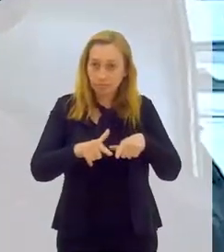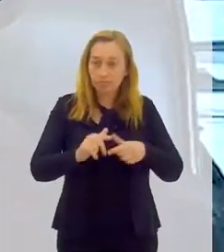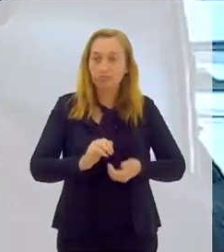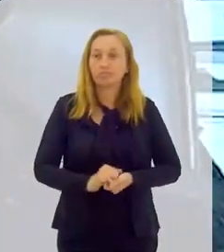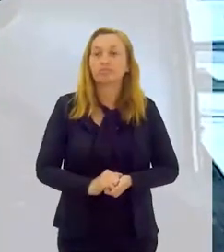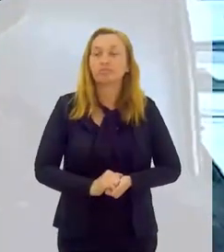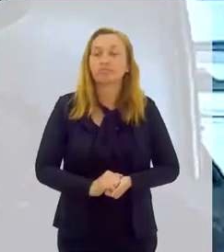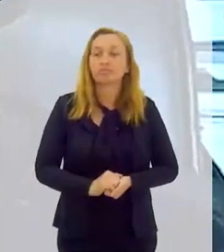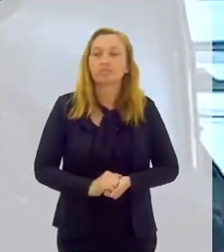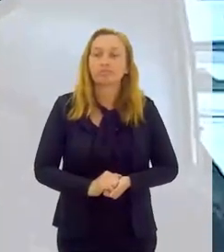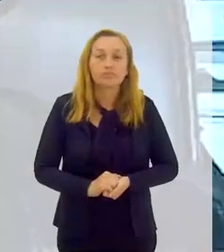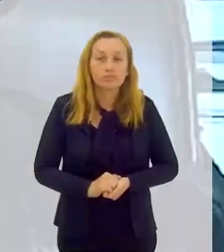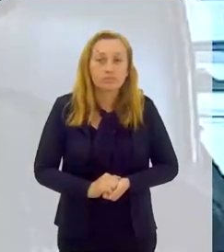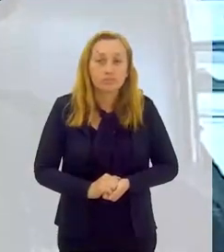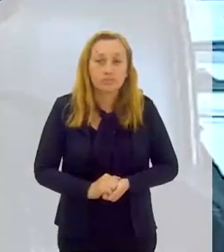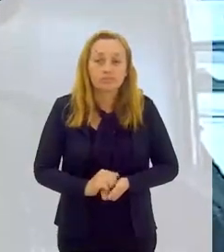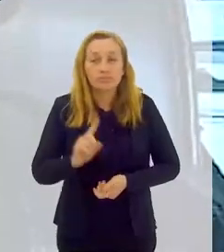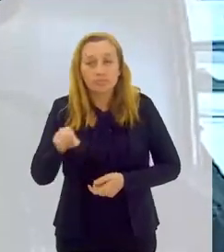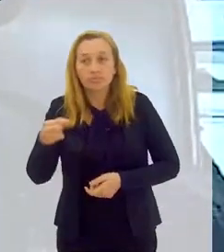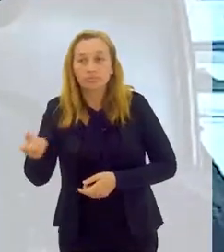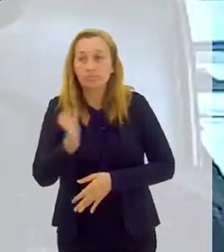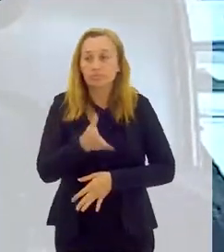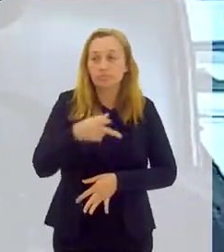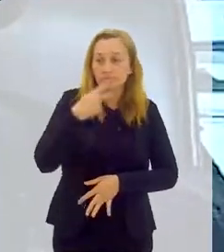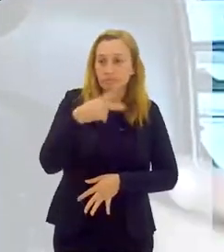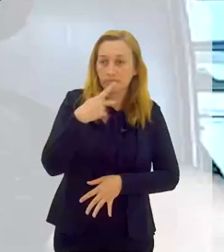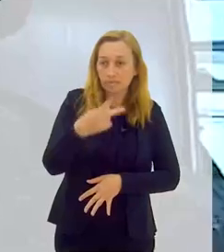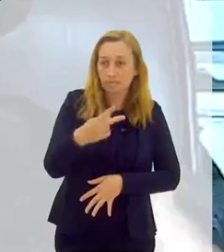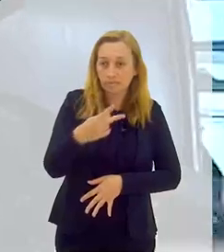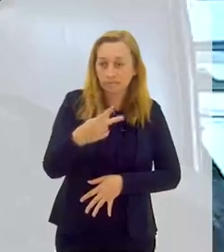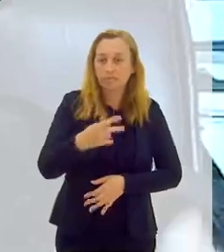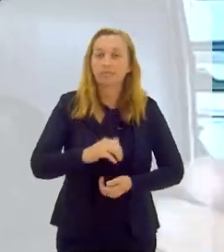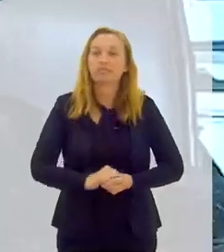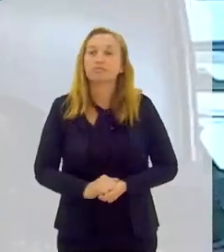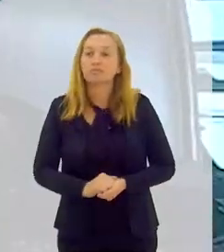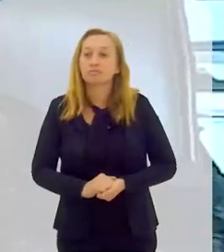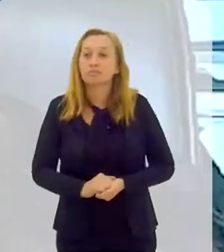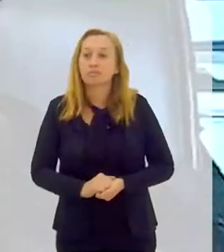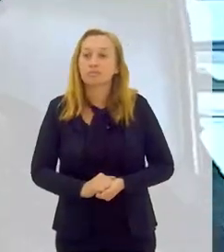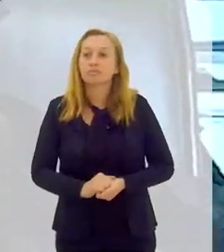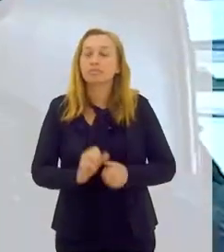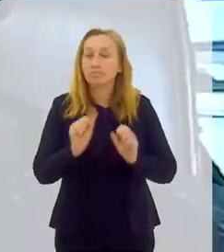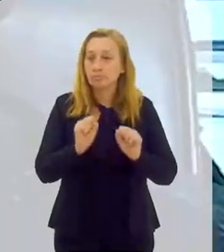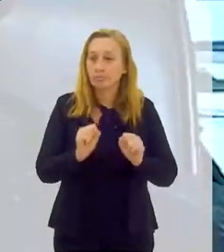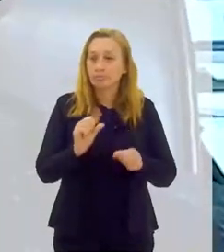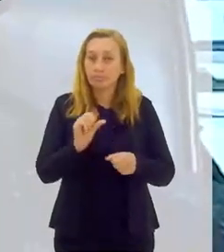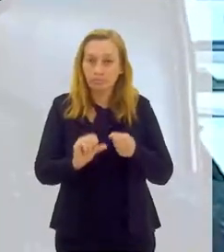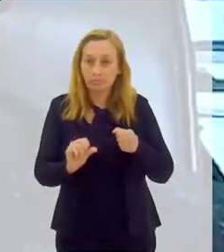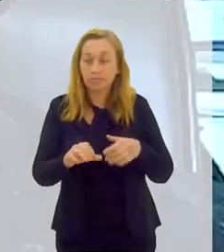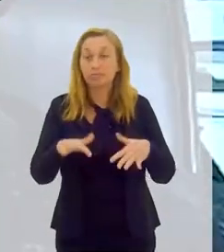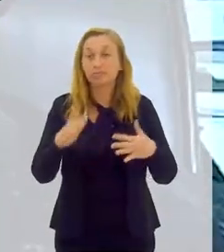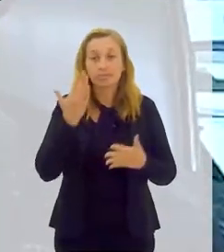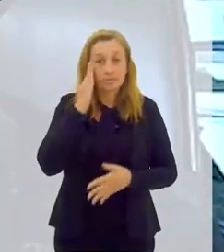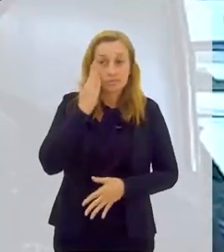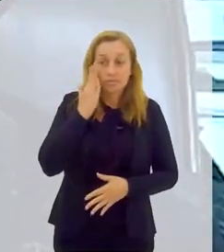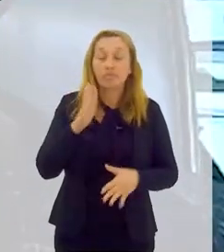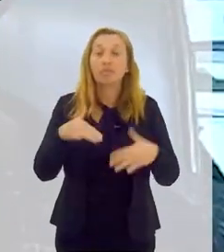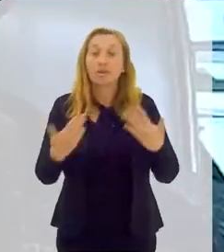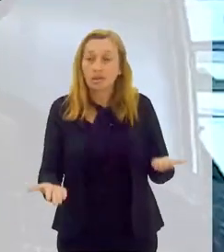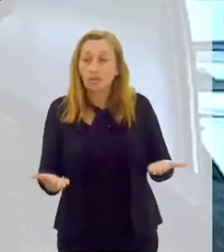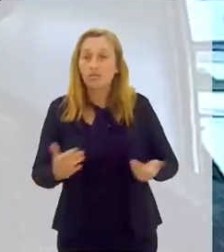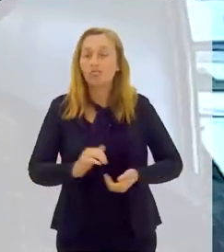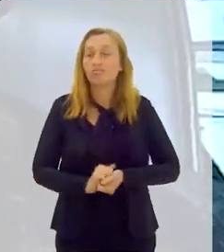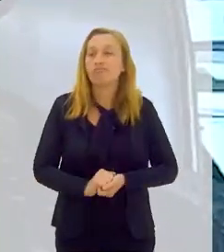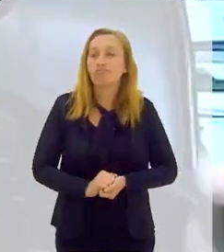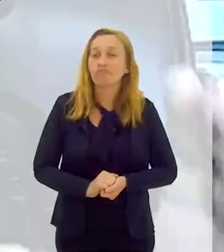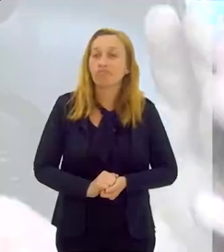fazendo, mas por aquele motivo que eu já tinha falado, muito aquém daquilo que a gente poderia fazer, entendeu?